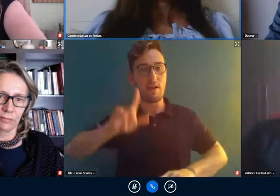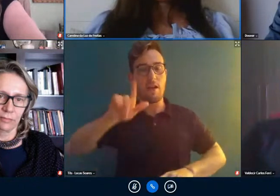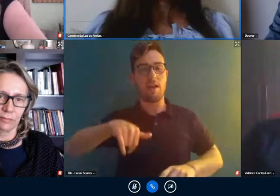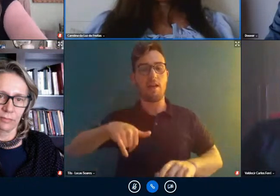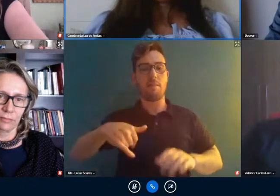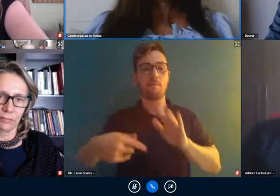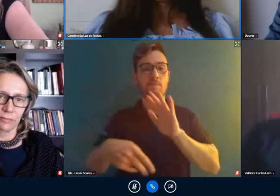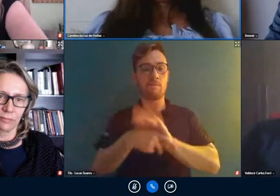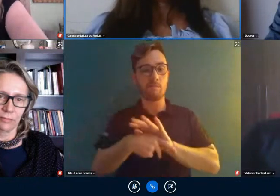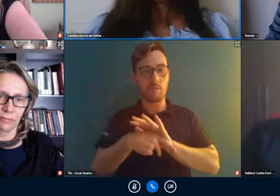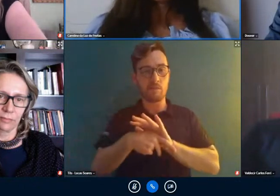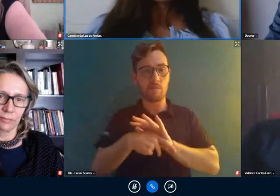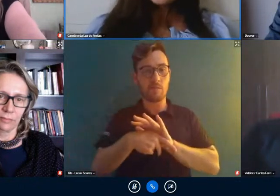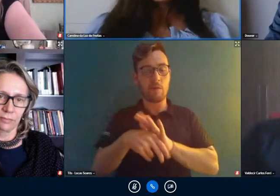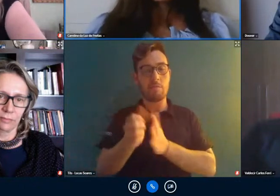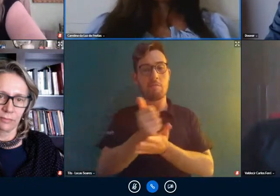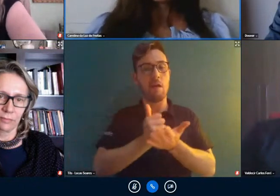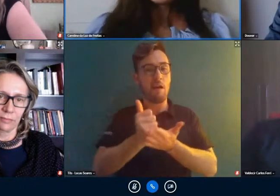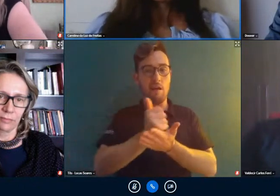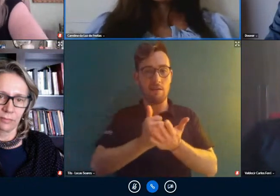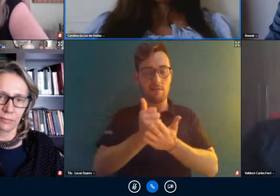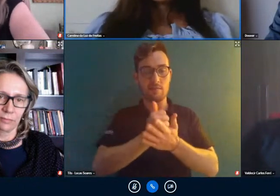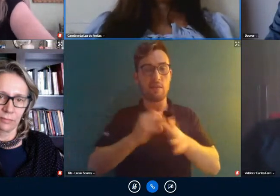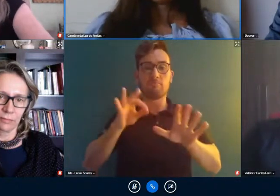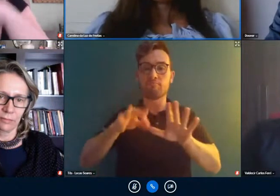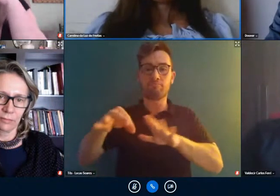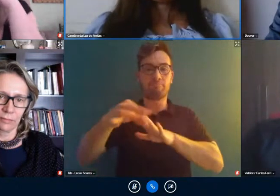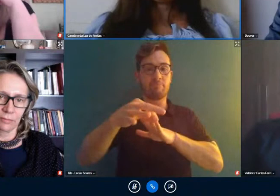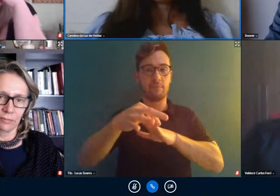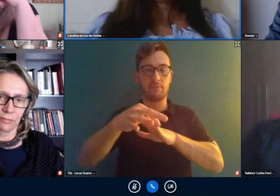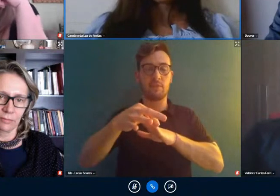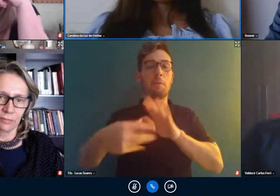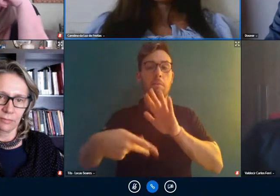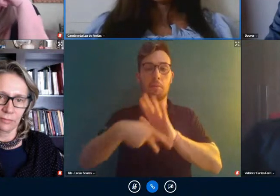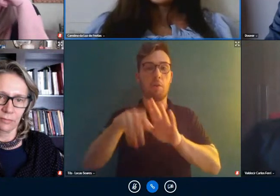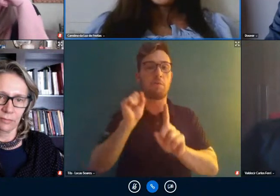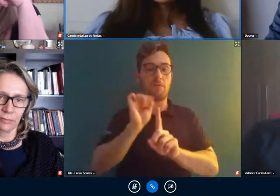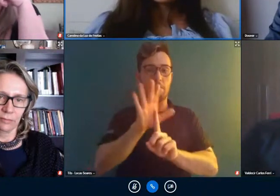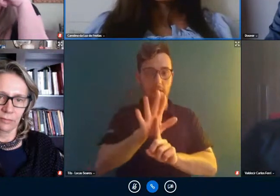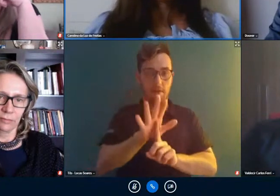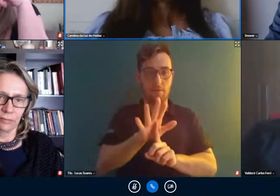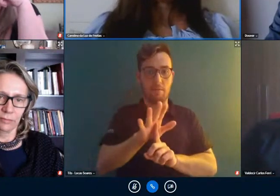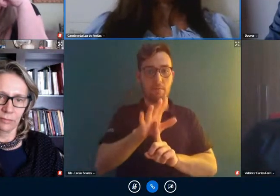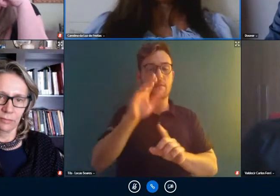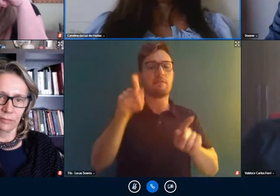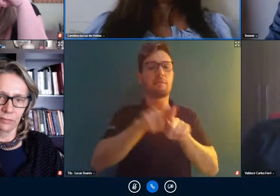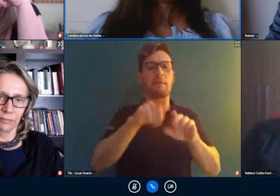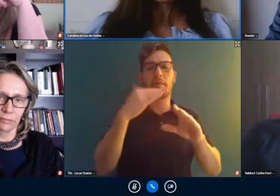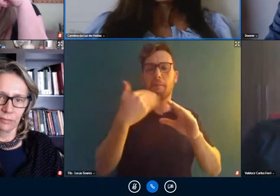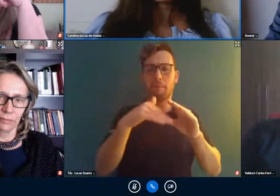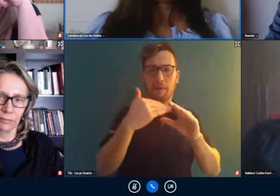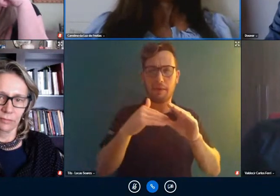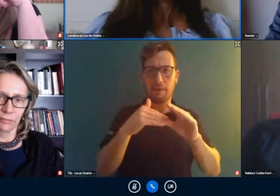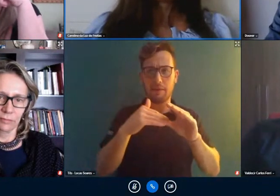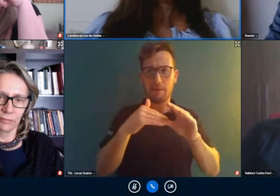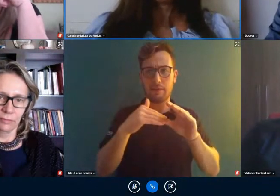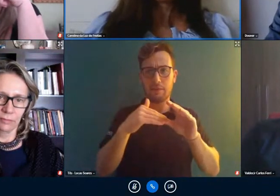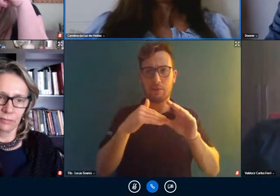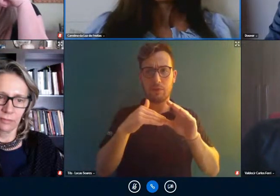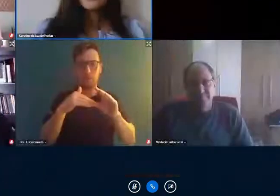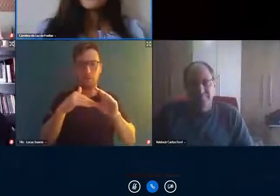divulgado basicamente pelas mídias sociais da UFPEL, pelo e-mail, pelo Instagram